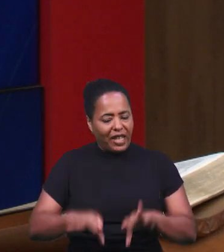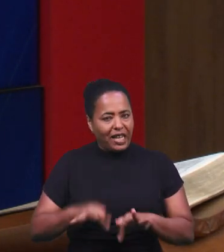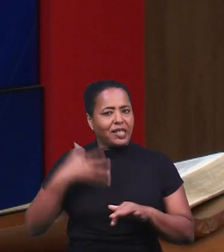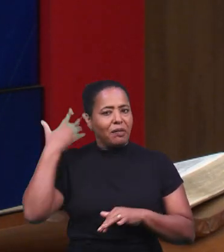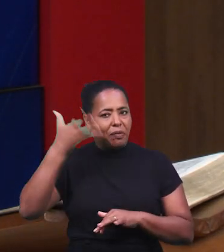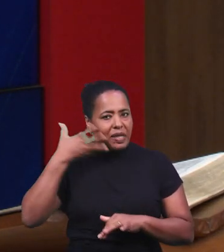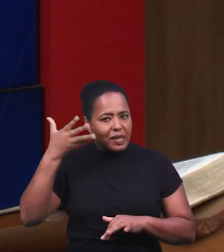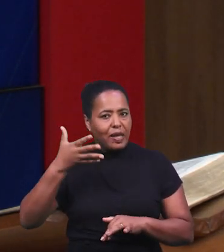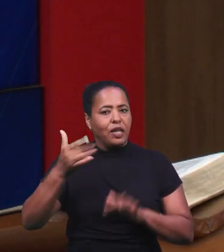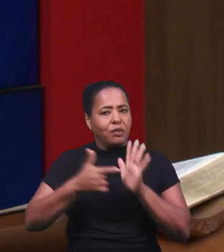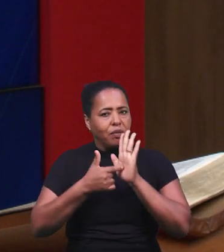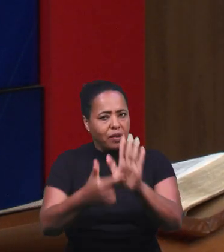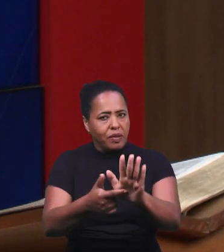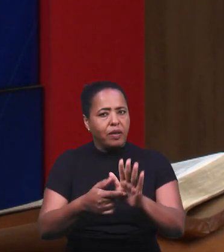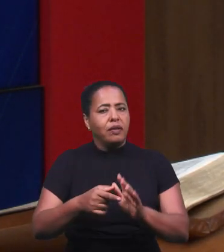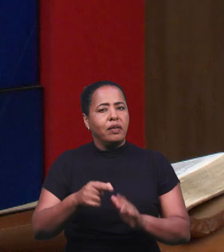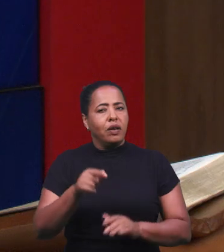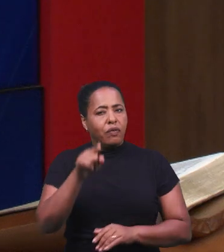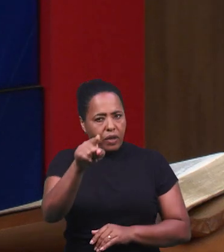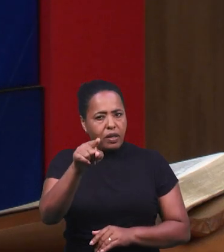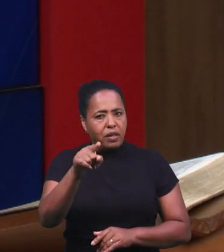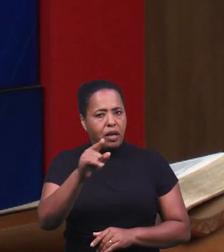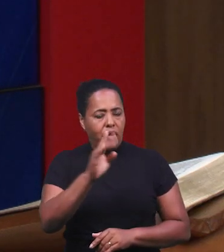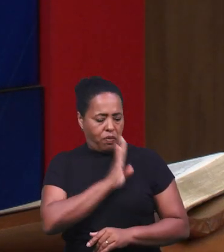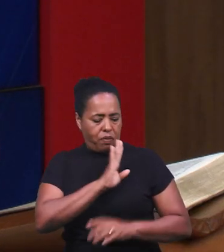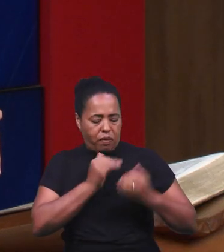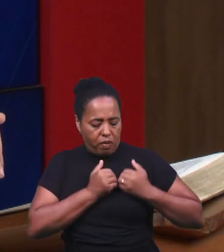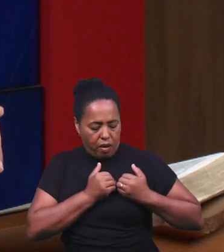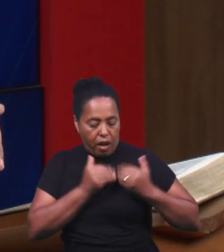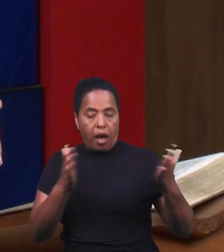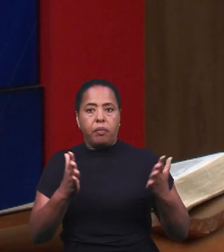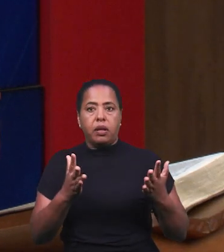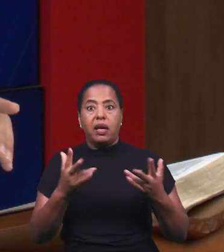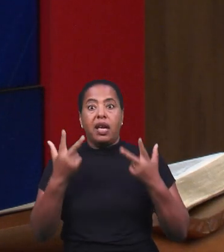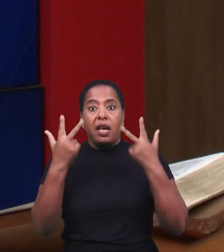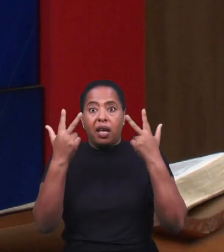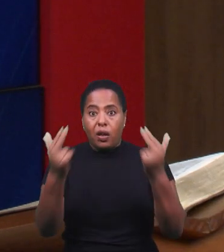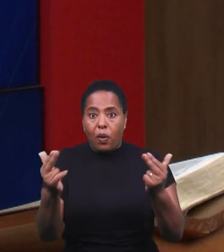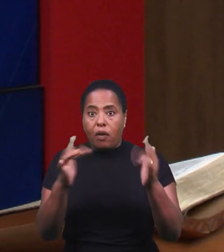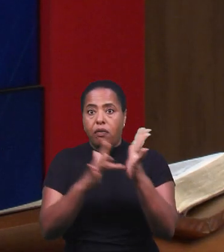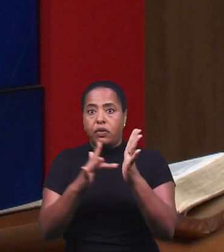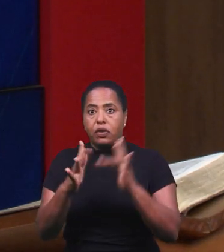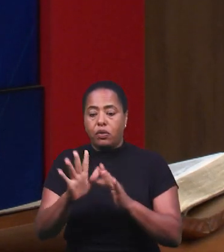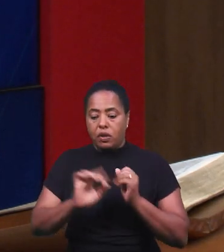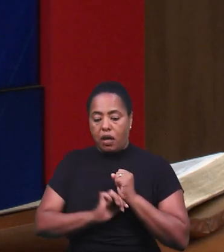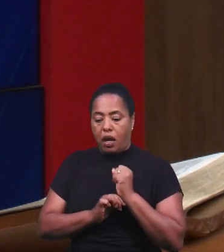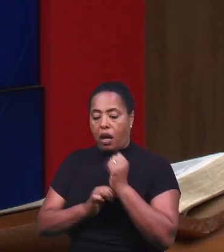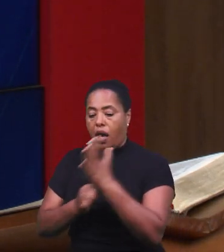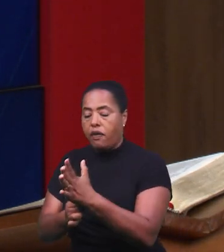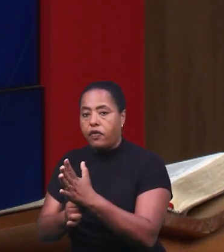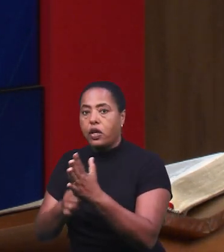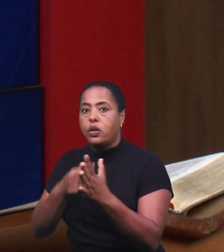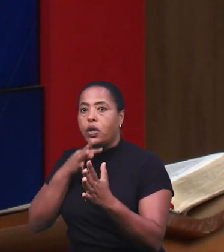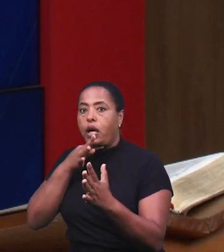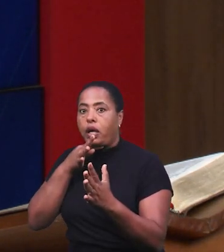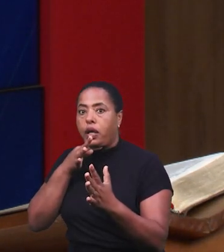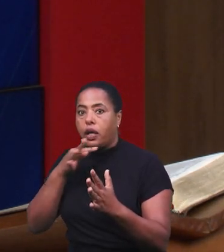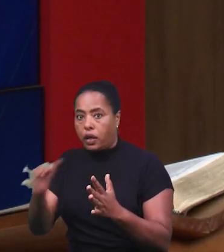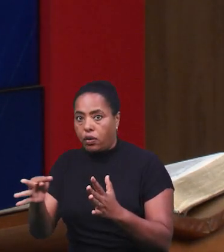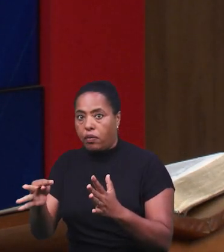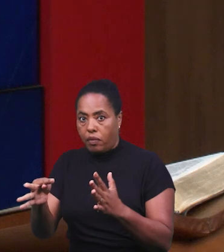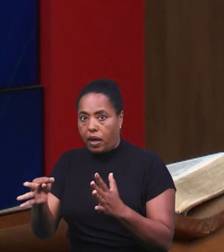seu coração. Como Jesus se revelou a Tomé, que não estava com eles, Jesus veio e se revelou de